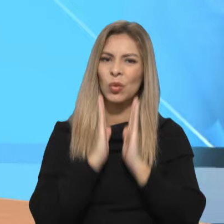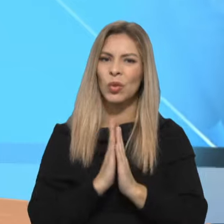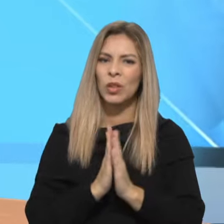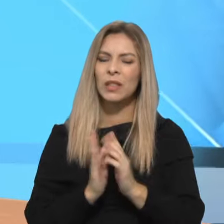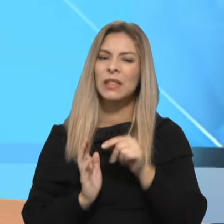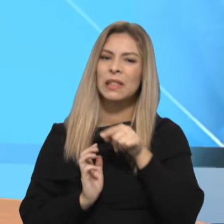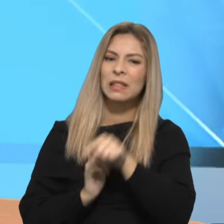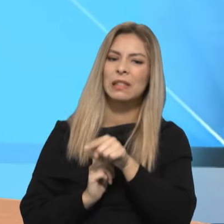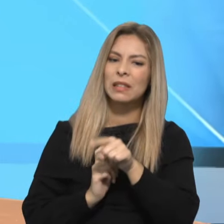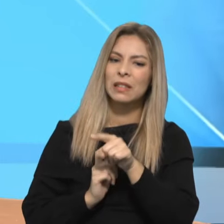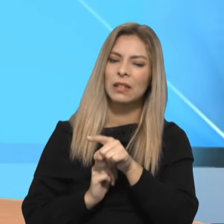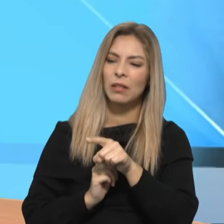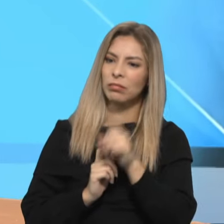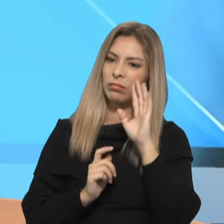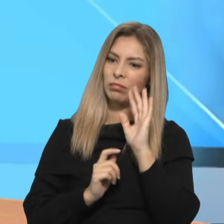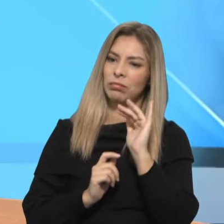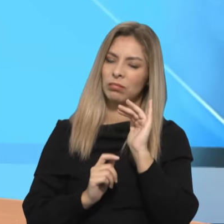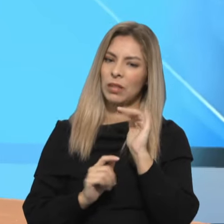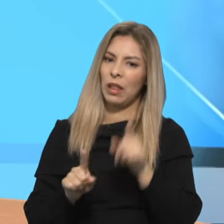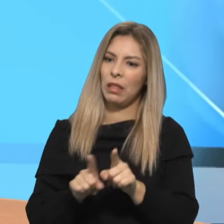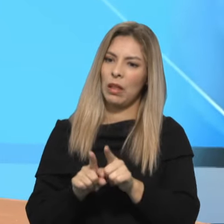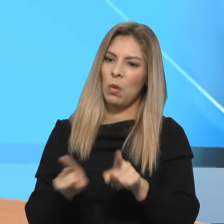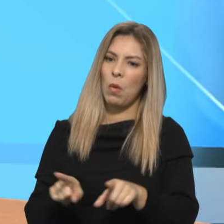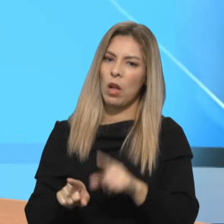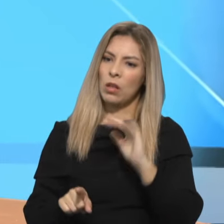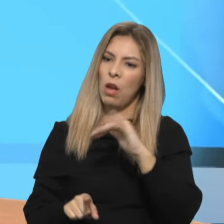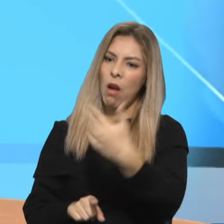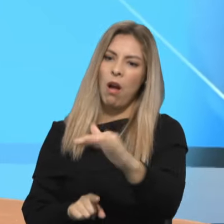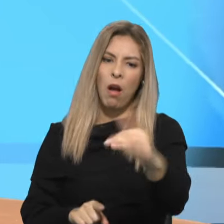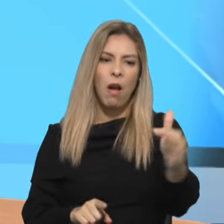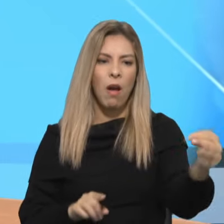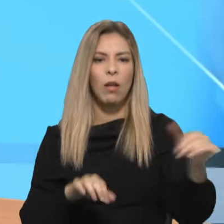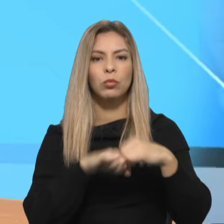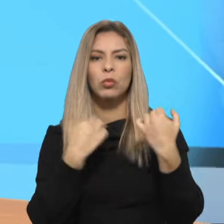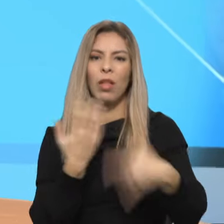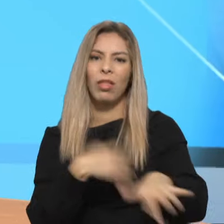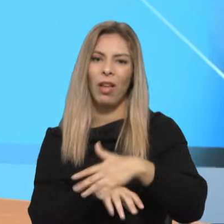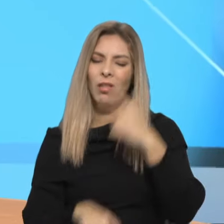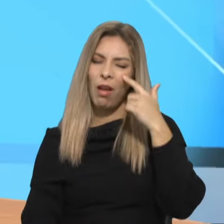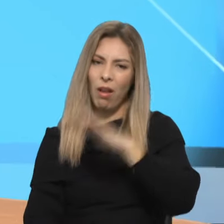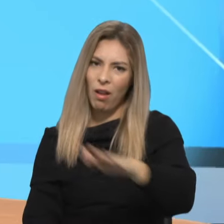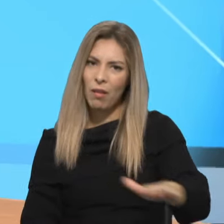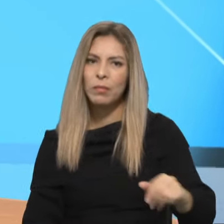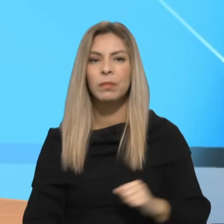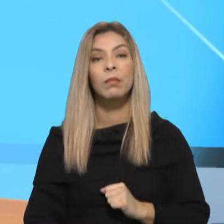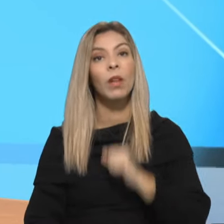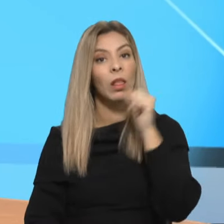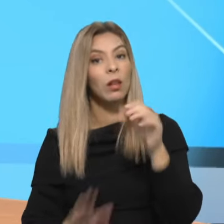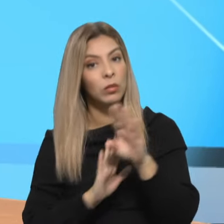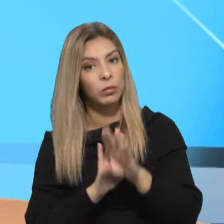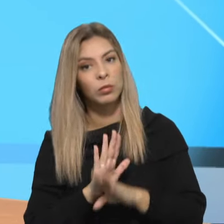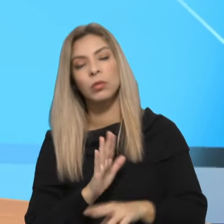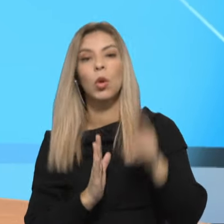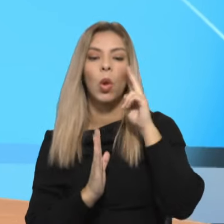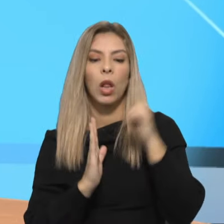também na maternidade que acontece nas nossas sociedades. Nós, neste programa, explicamos também a liturgia de